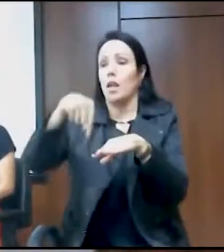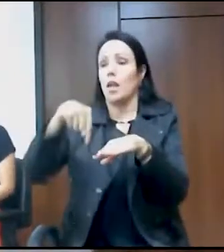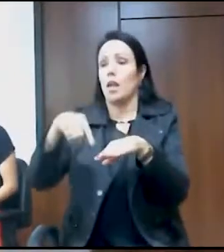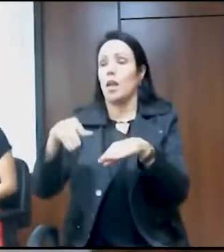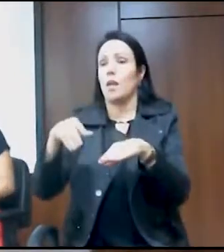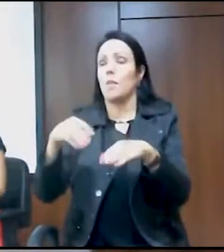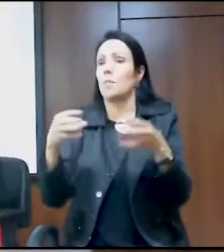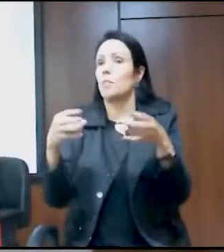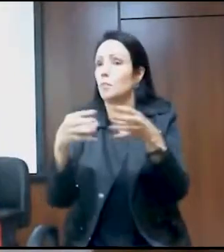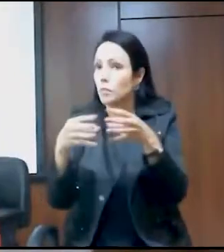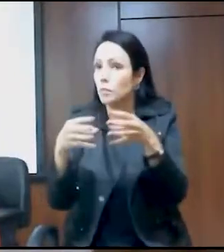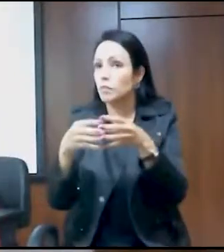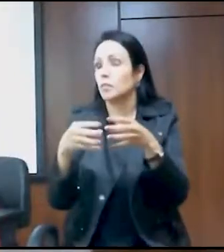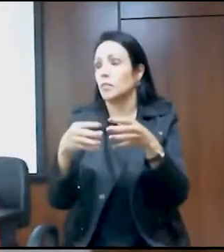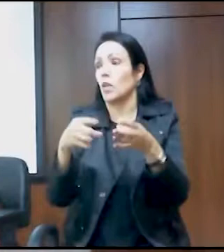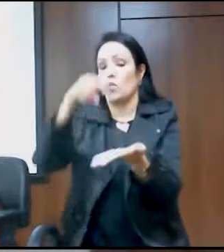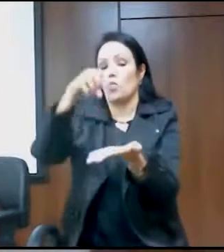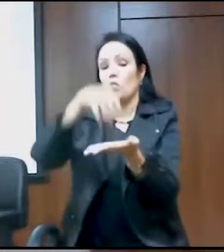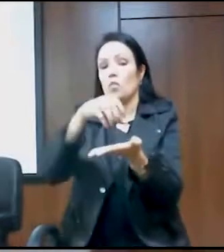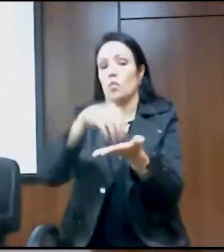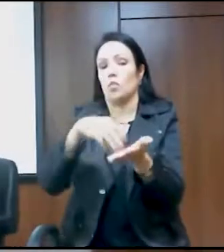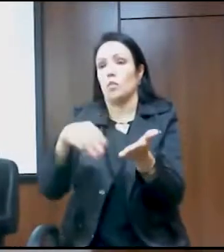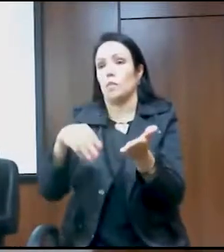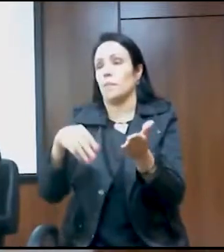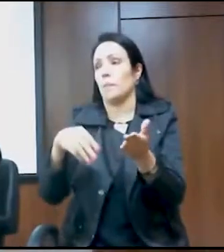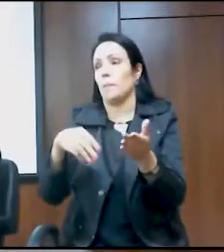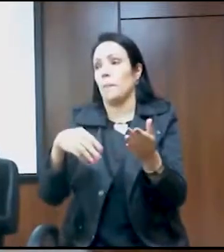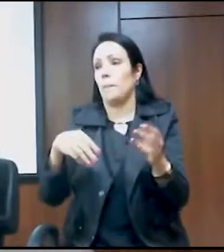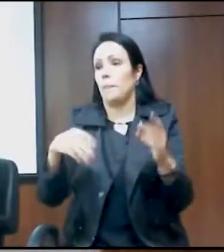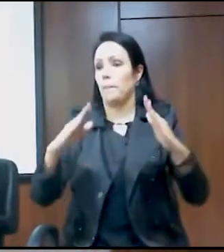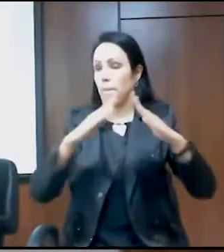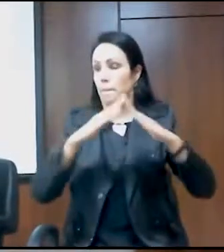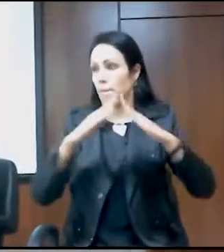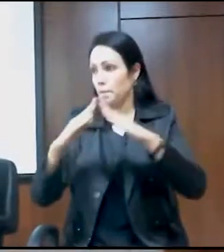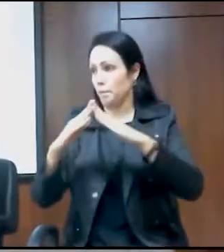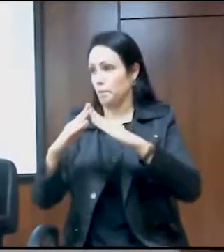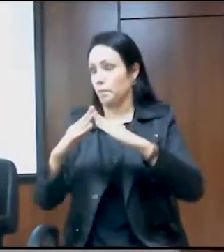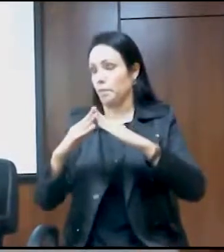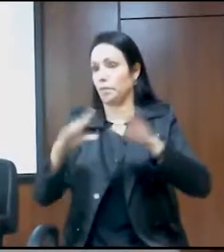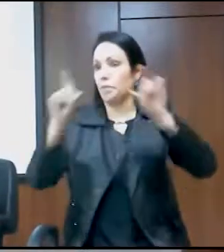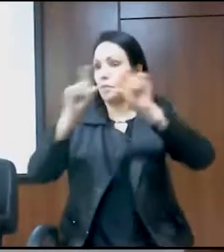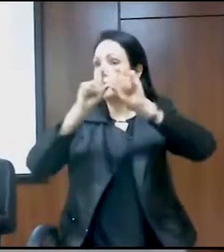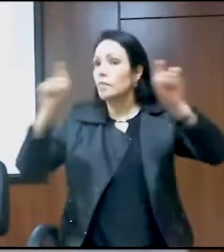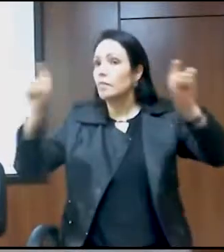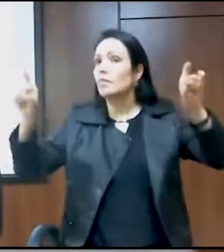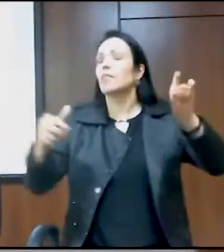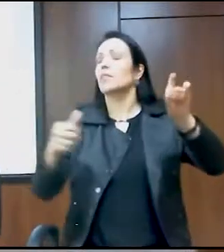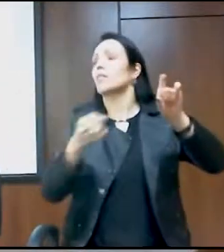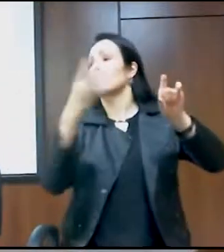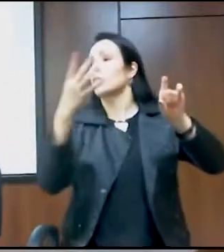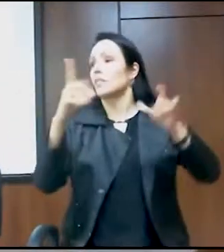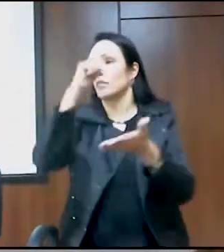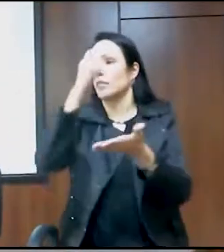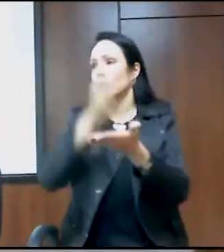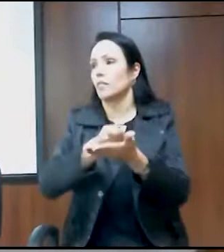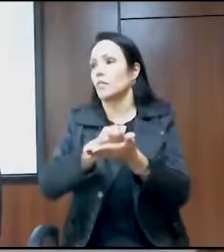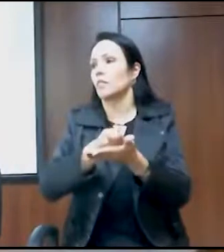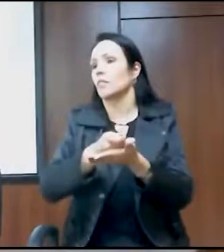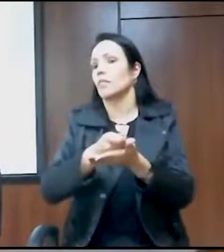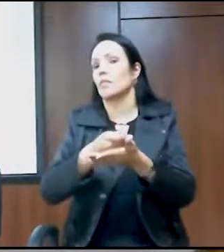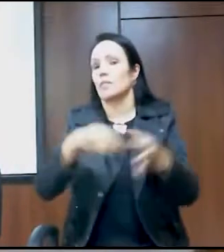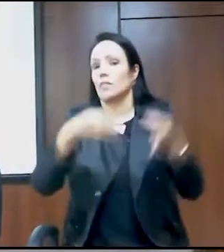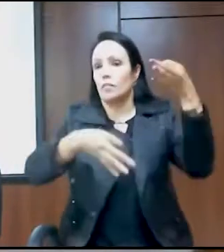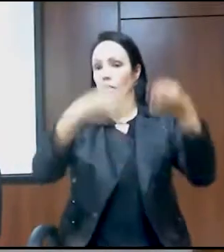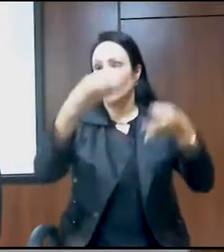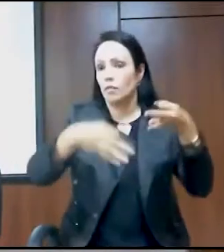o centro da política habitacional, né? A gente vem falando sempre, destaque desses números de decisões judiciais que geram auxílio aluguel é